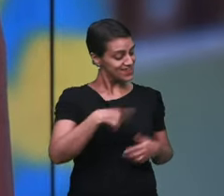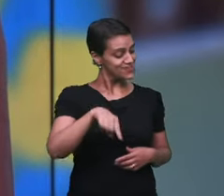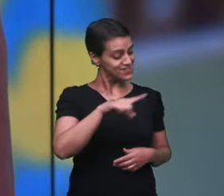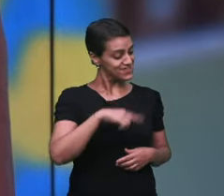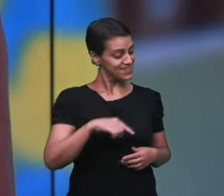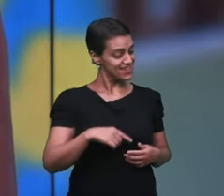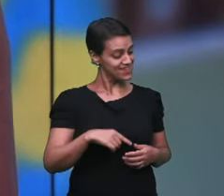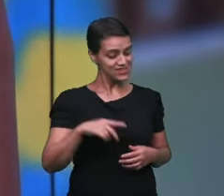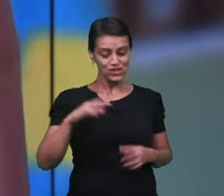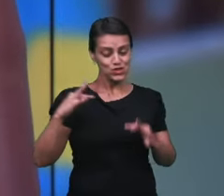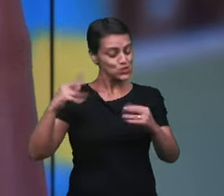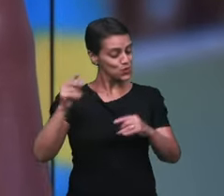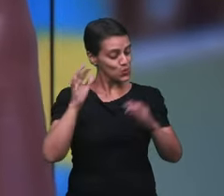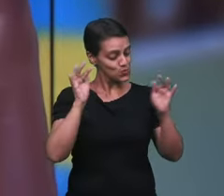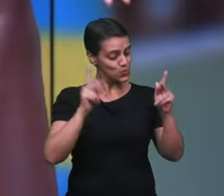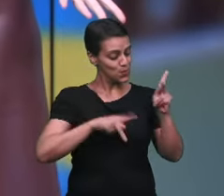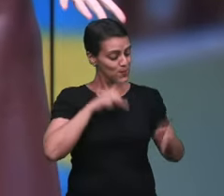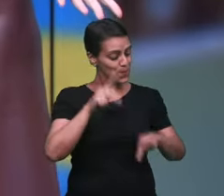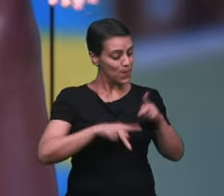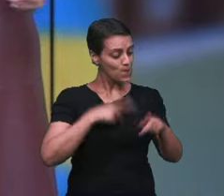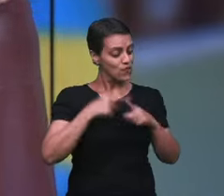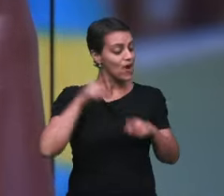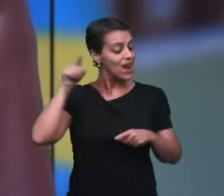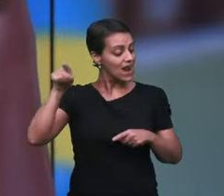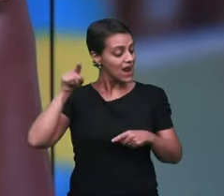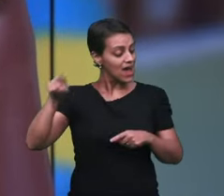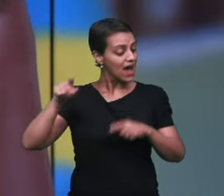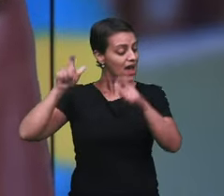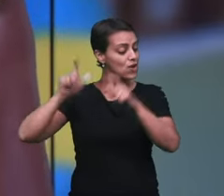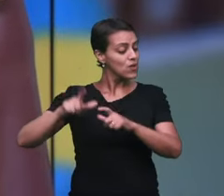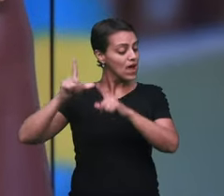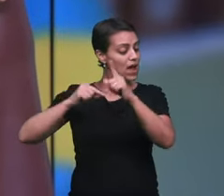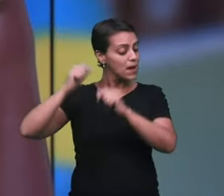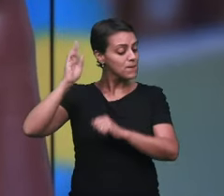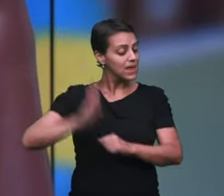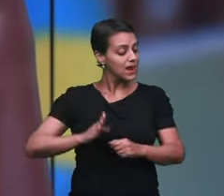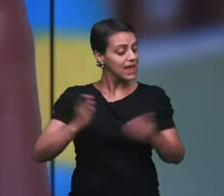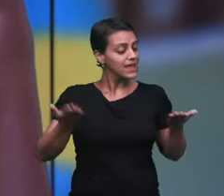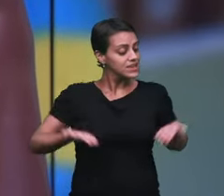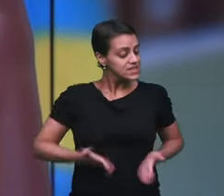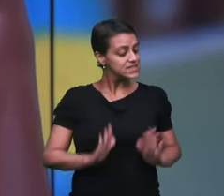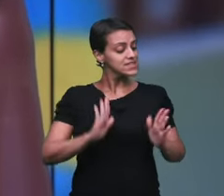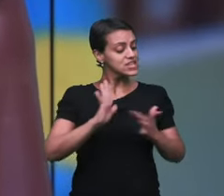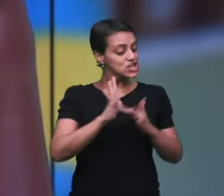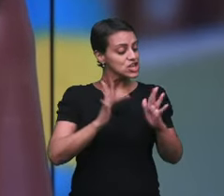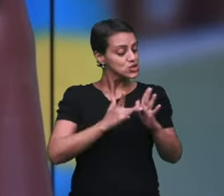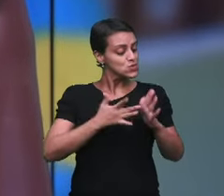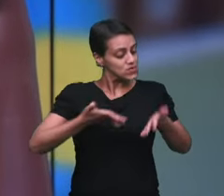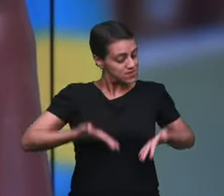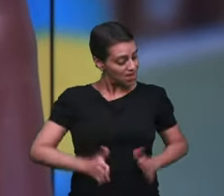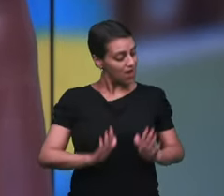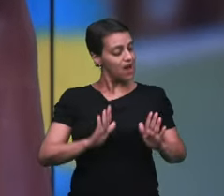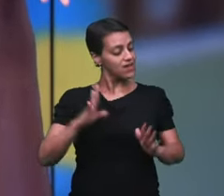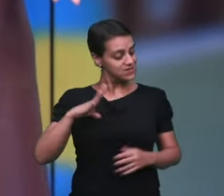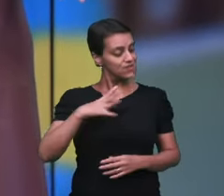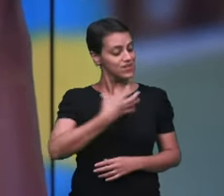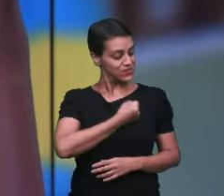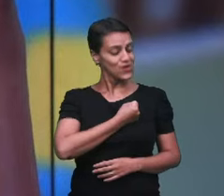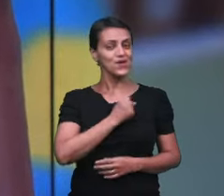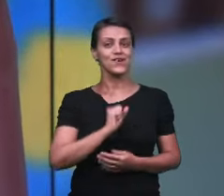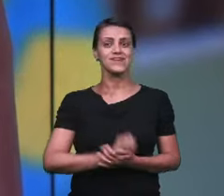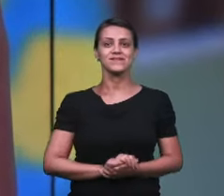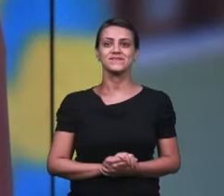o povo. Pois na cidade de Davi vos nasceu hoje o Salvador, que é Cristo o Senhor.